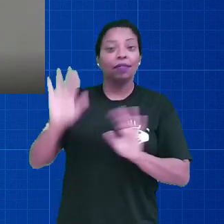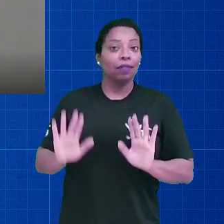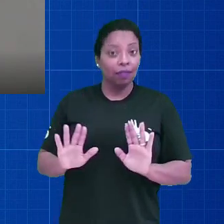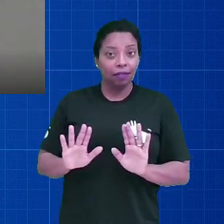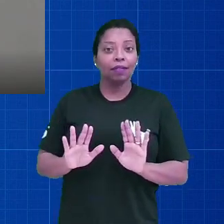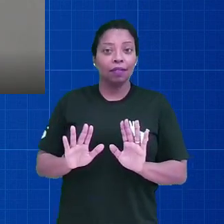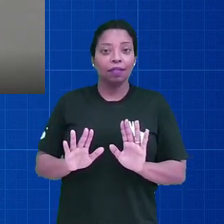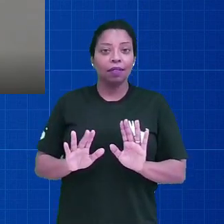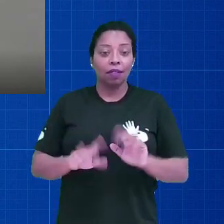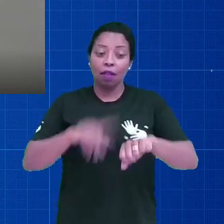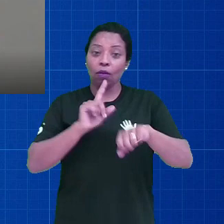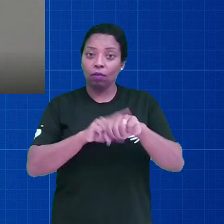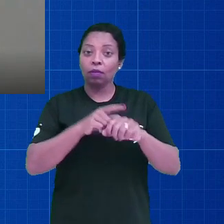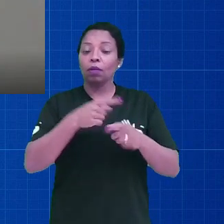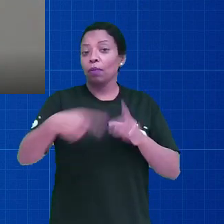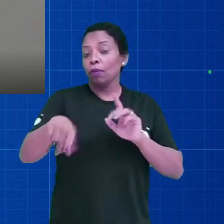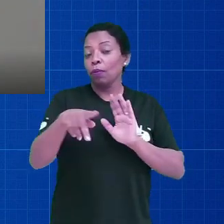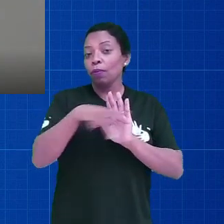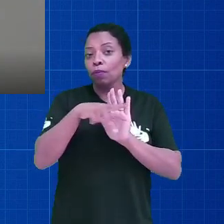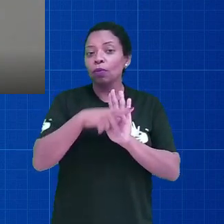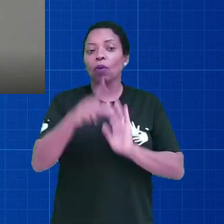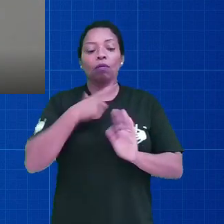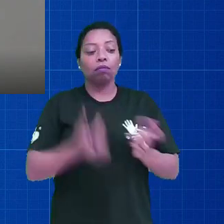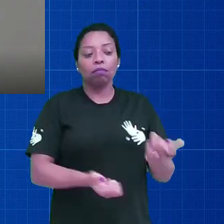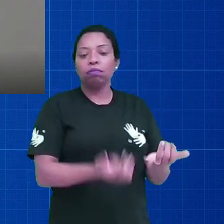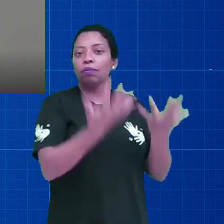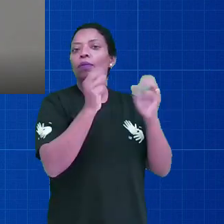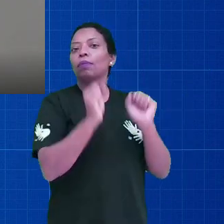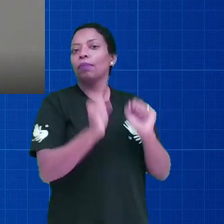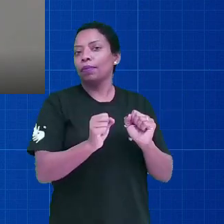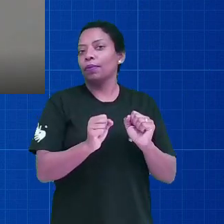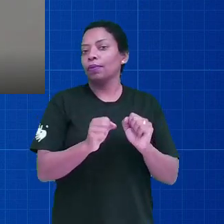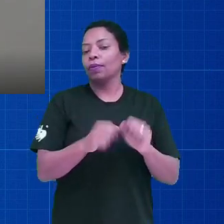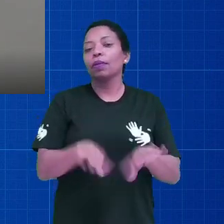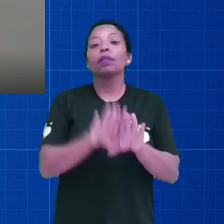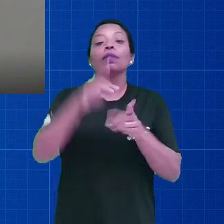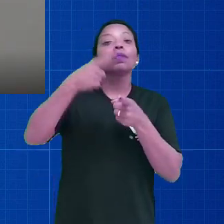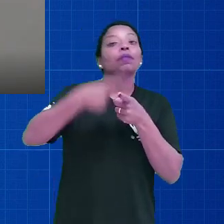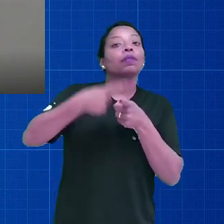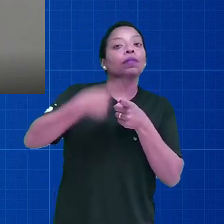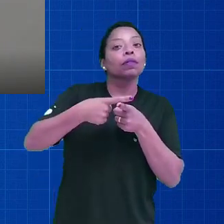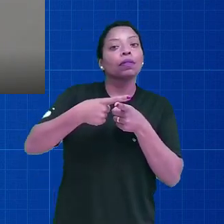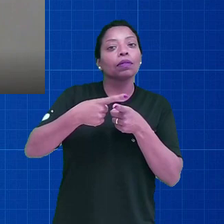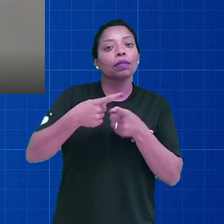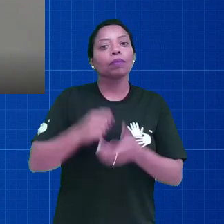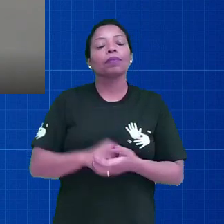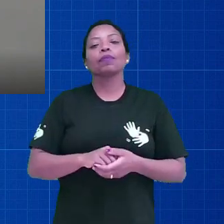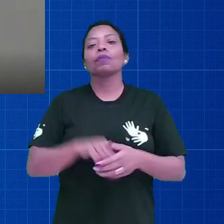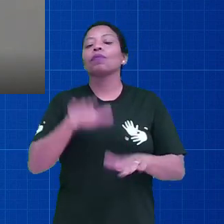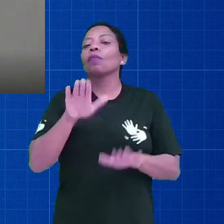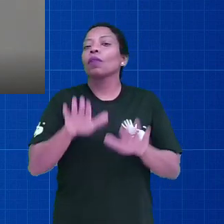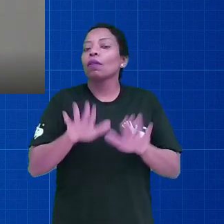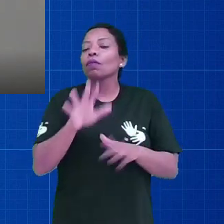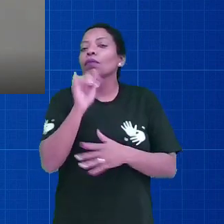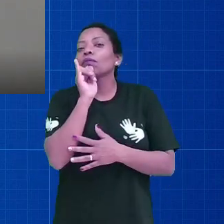o período onde você tem estação normal de perigo de incêndios. Né? E por quê? Né? Às vezes, assim, a